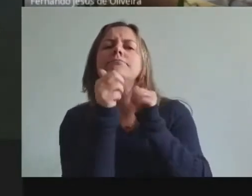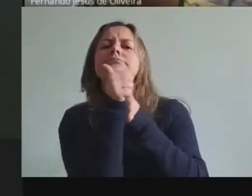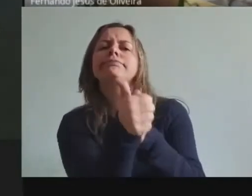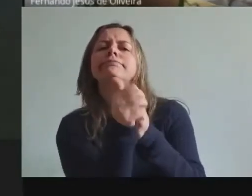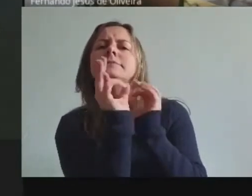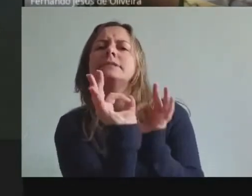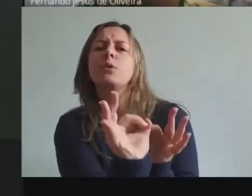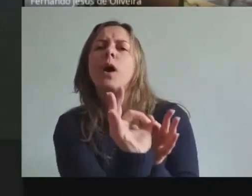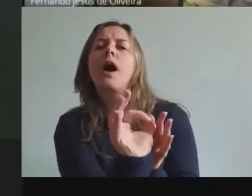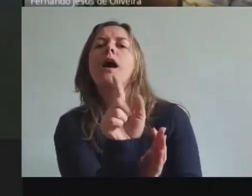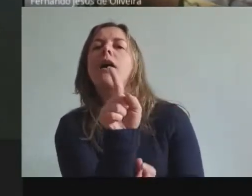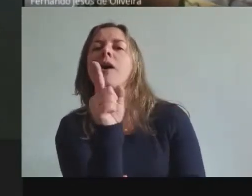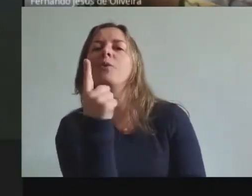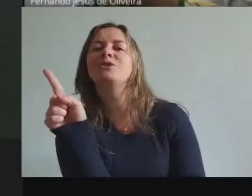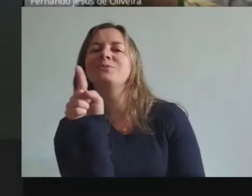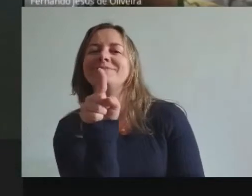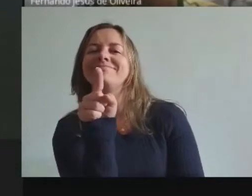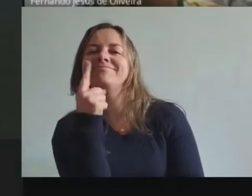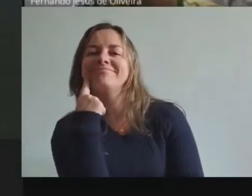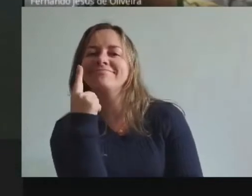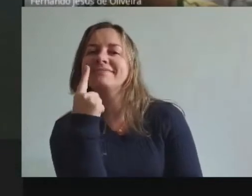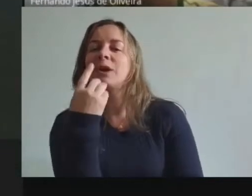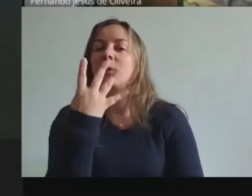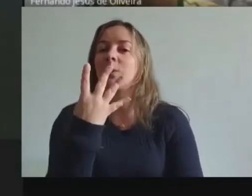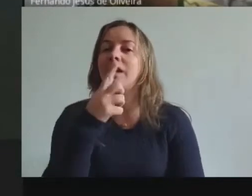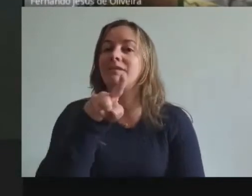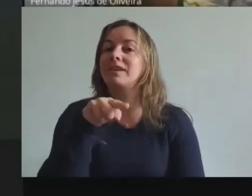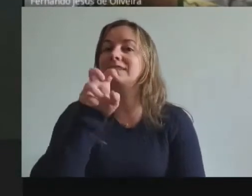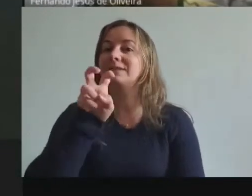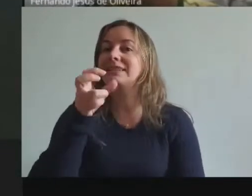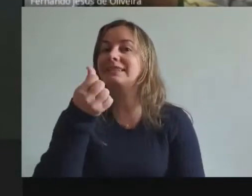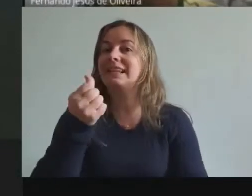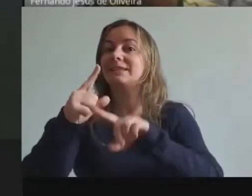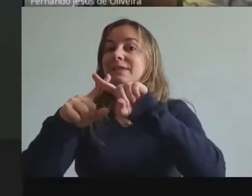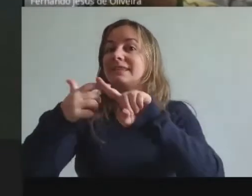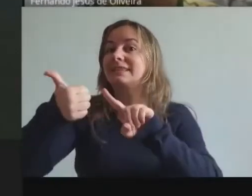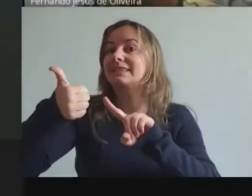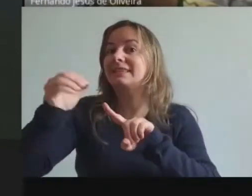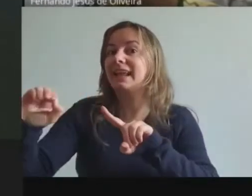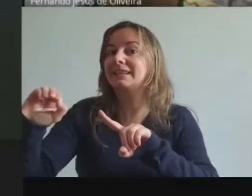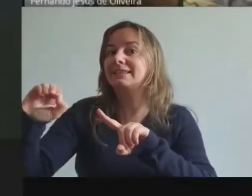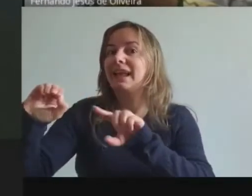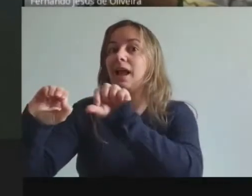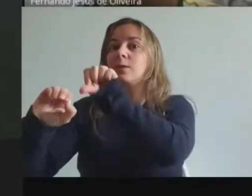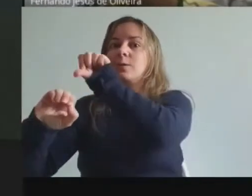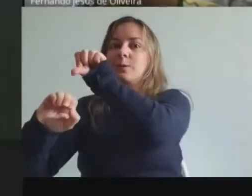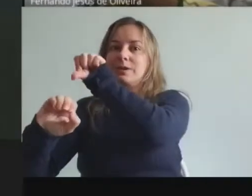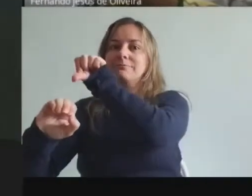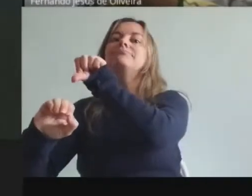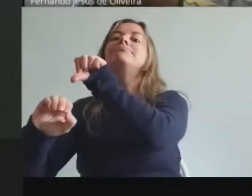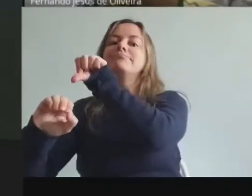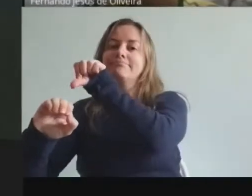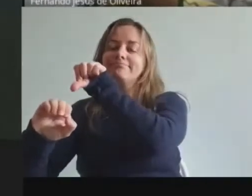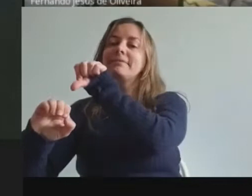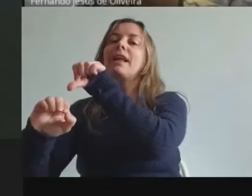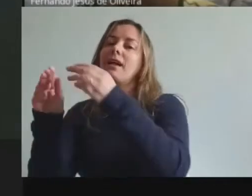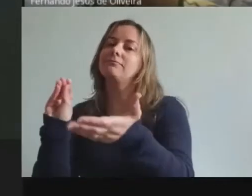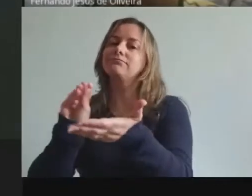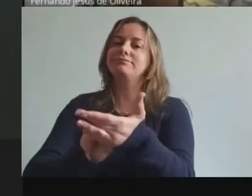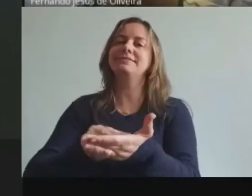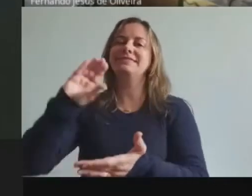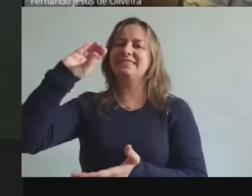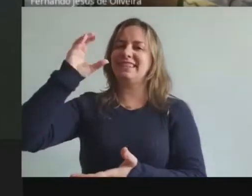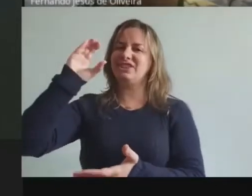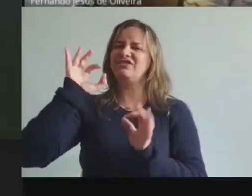última aqui, né? Ó, 4,56 vezes 10 a nona. Então, ela é a forma de notação científica desse númerozão